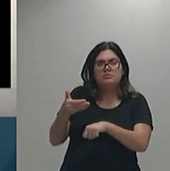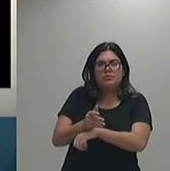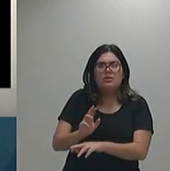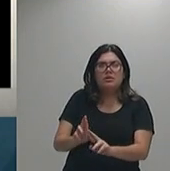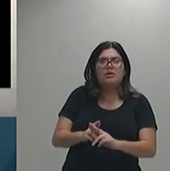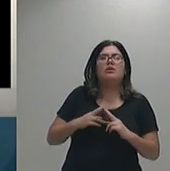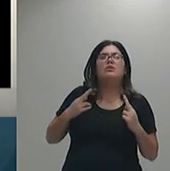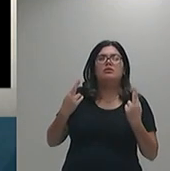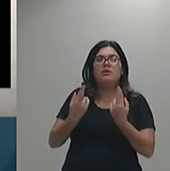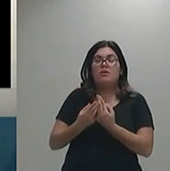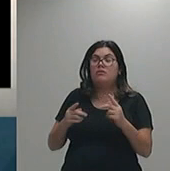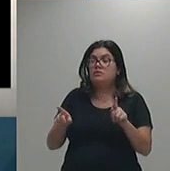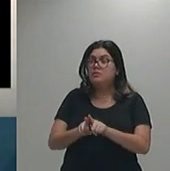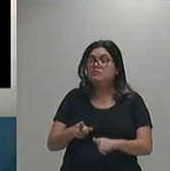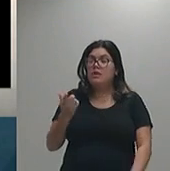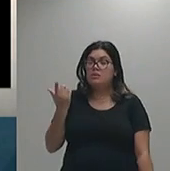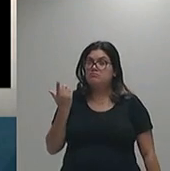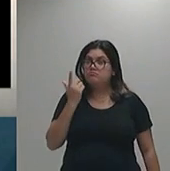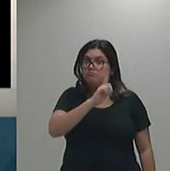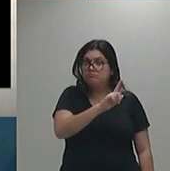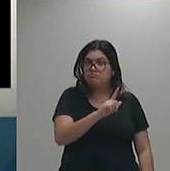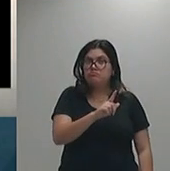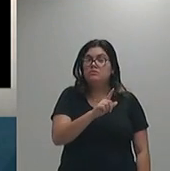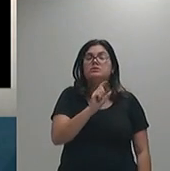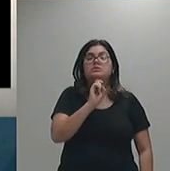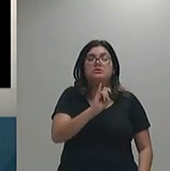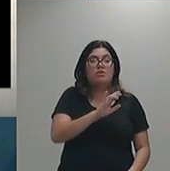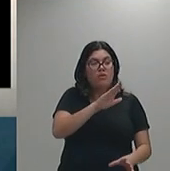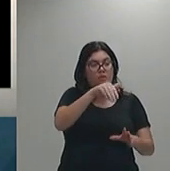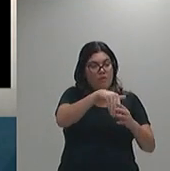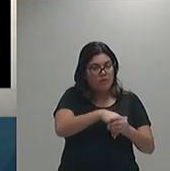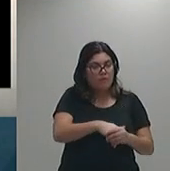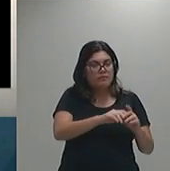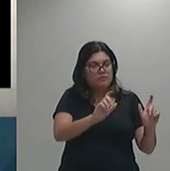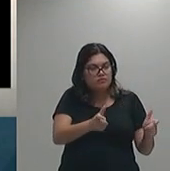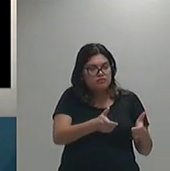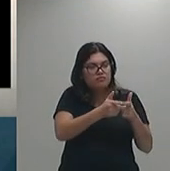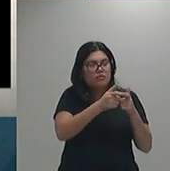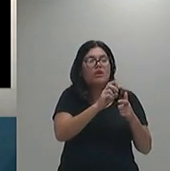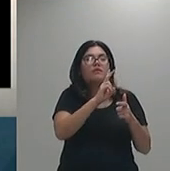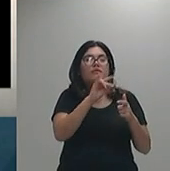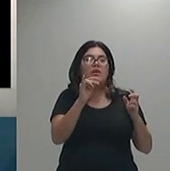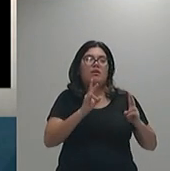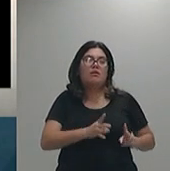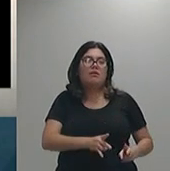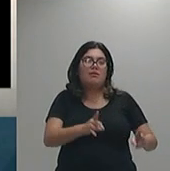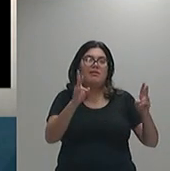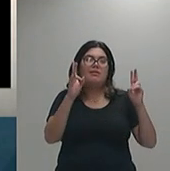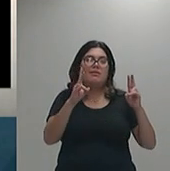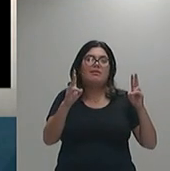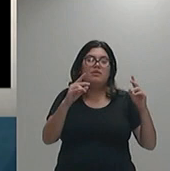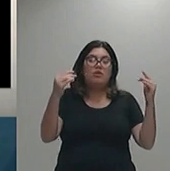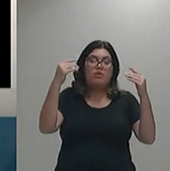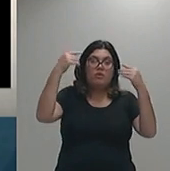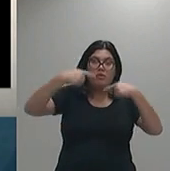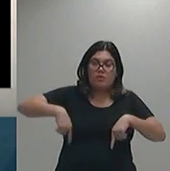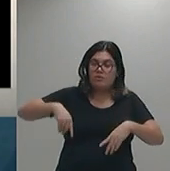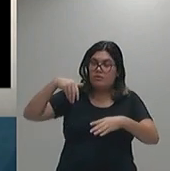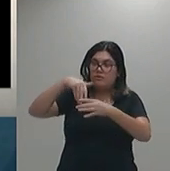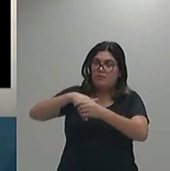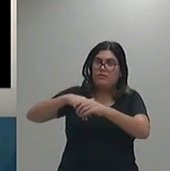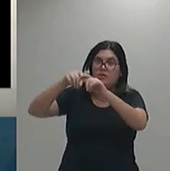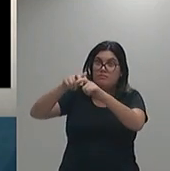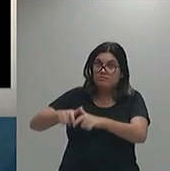ficou vencido cio voto dessa minoria vai prevalecer sobre o voto da maioria com um